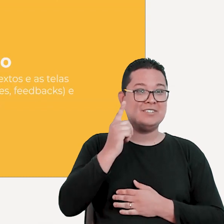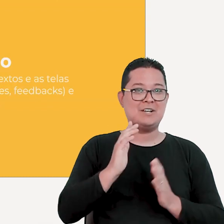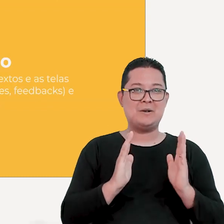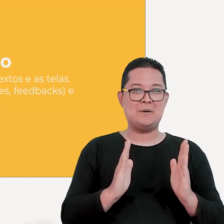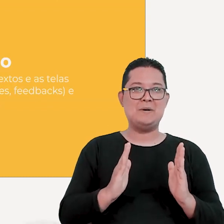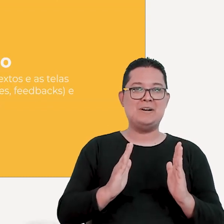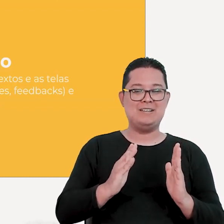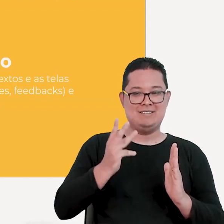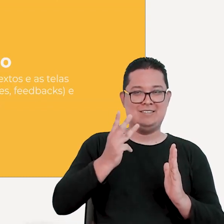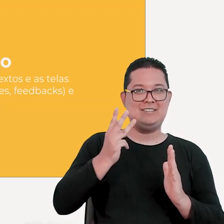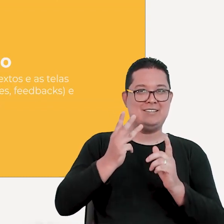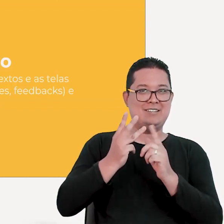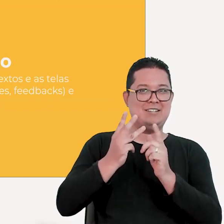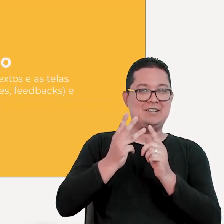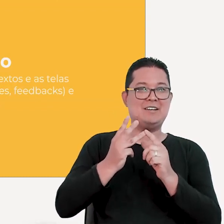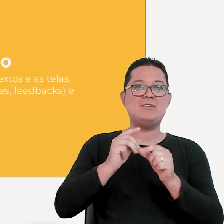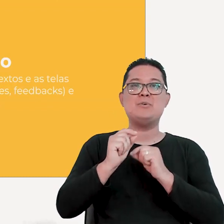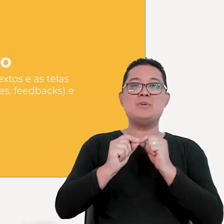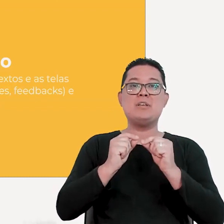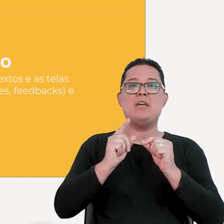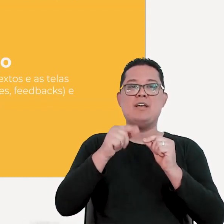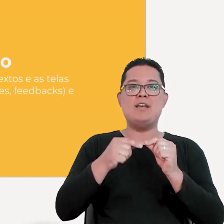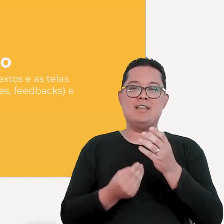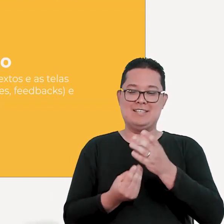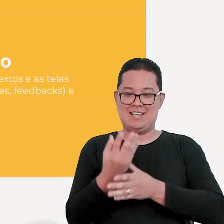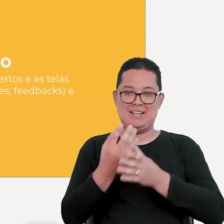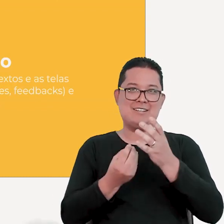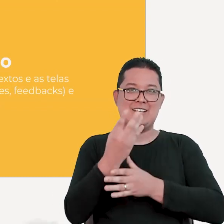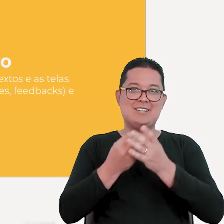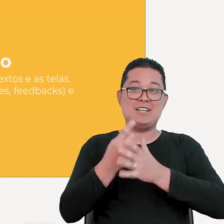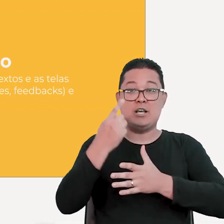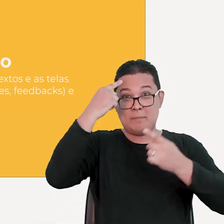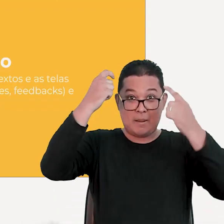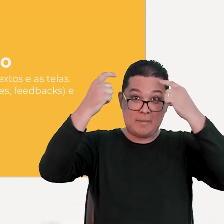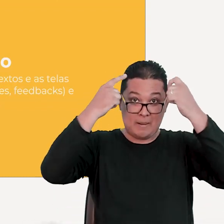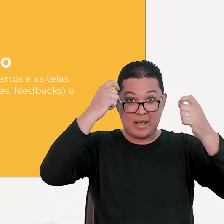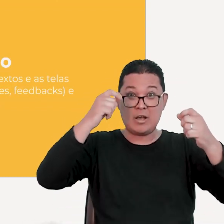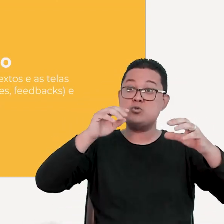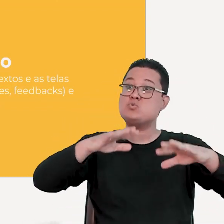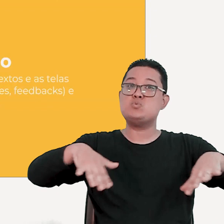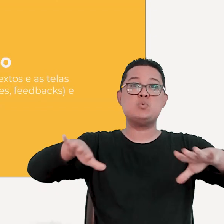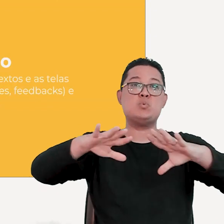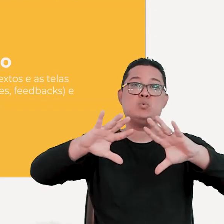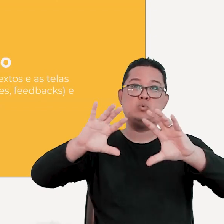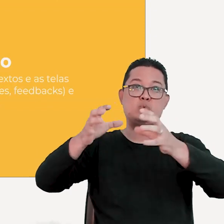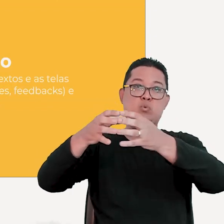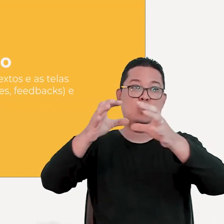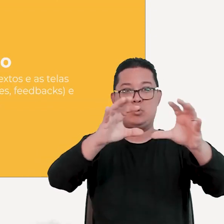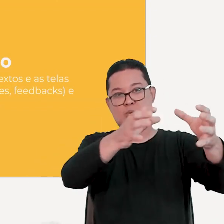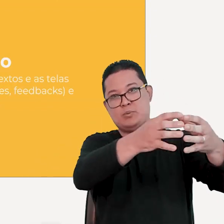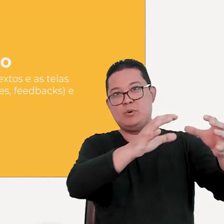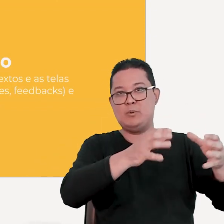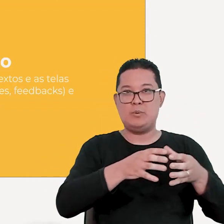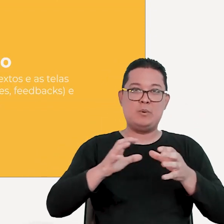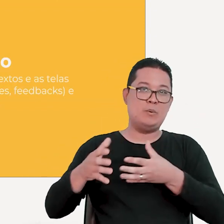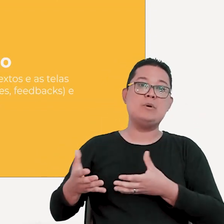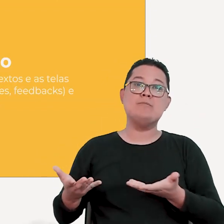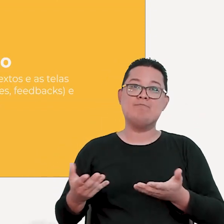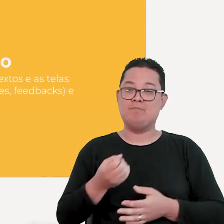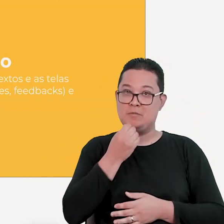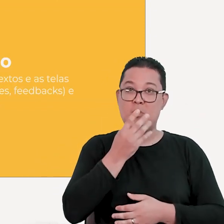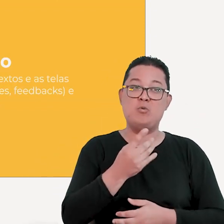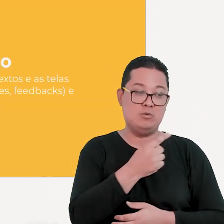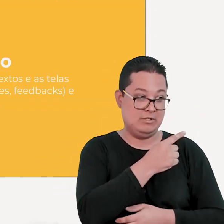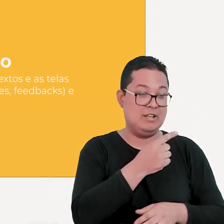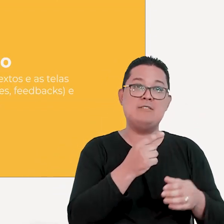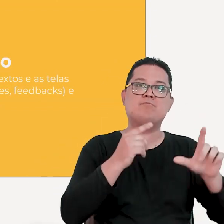aqui seria a cocriação. Faça diversas sessões de cocriação com a pessoa que vai desenhar e com os stakeholders também. Quando a